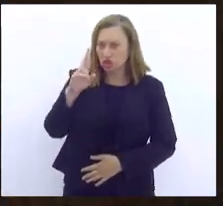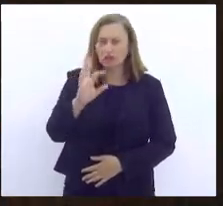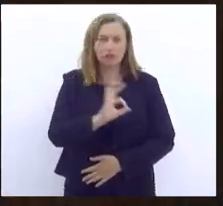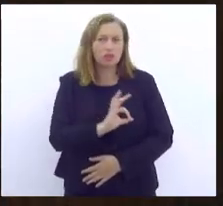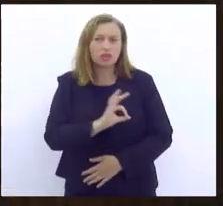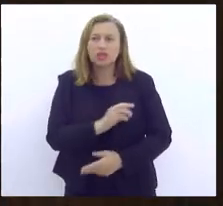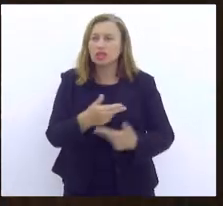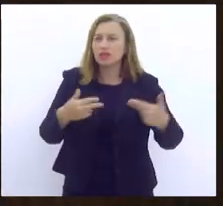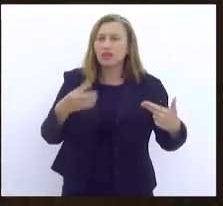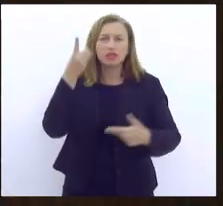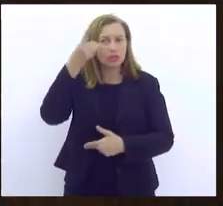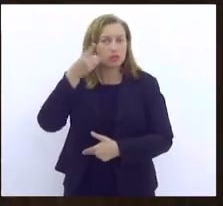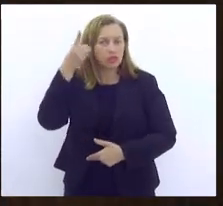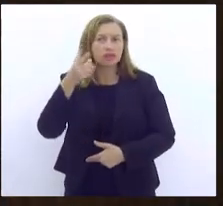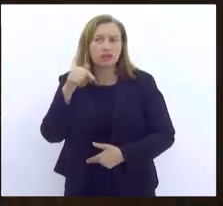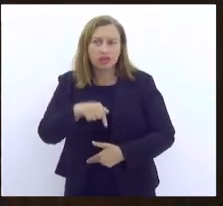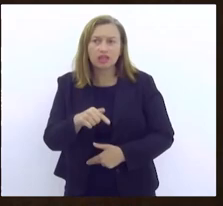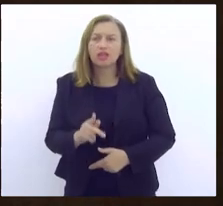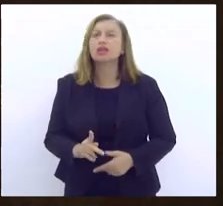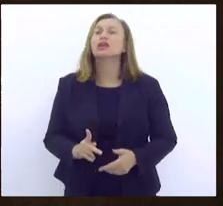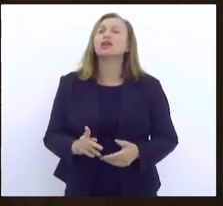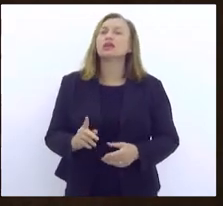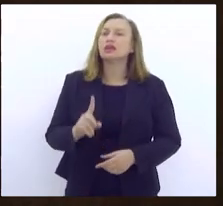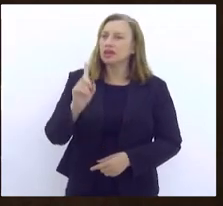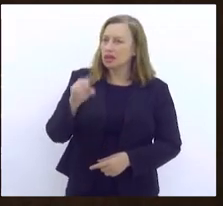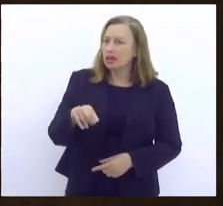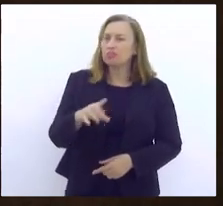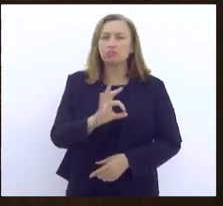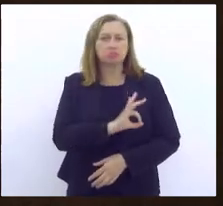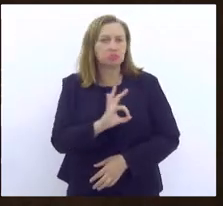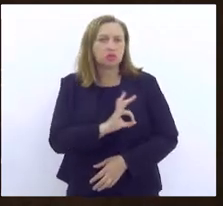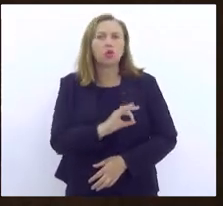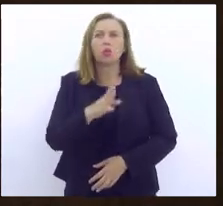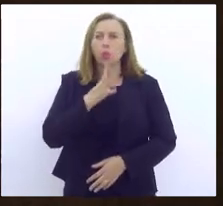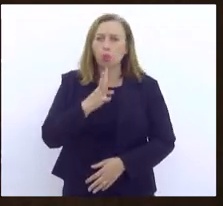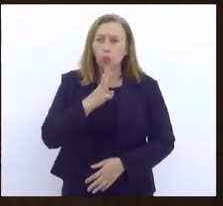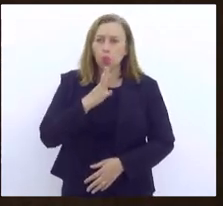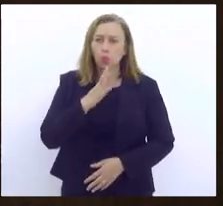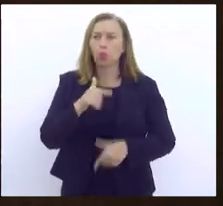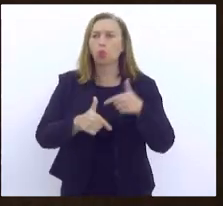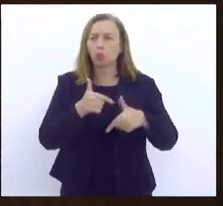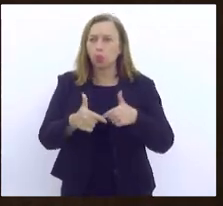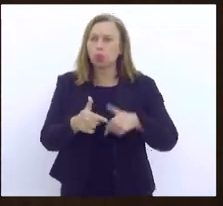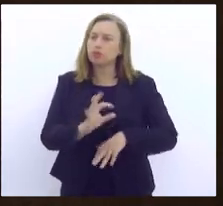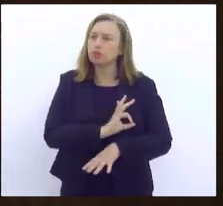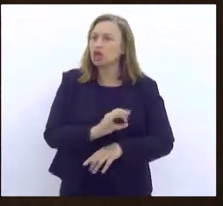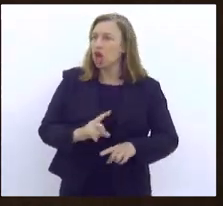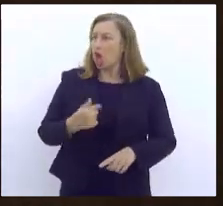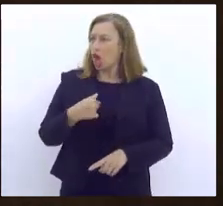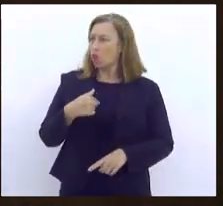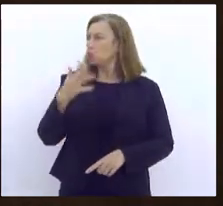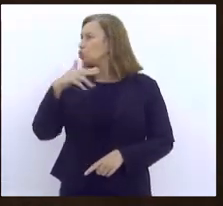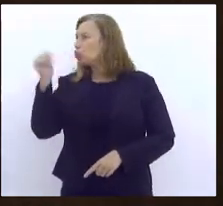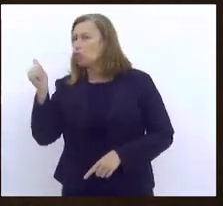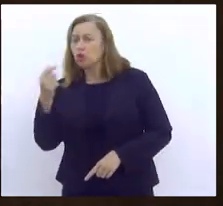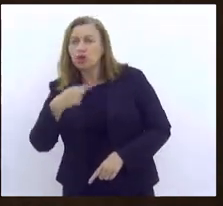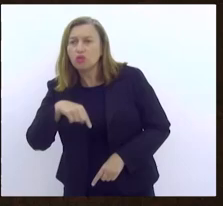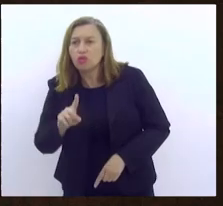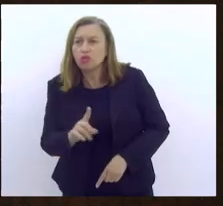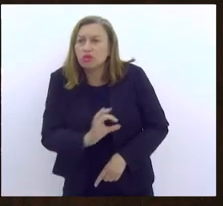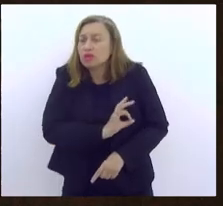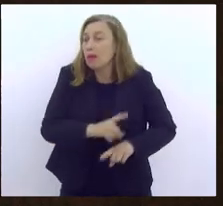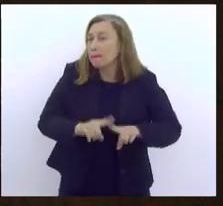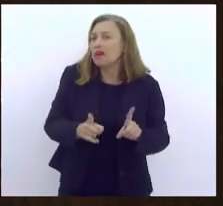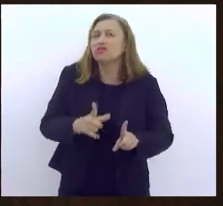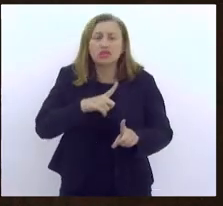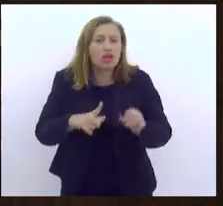vários deputados aqui que são policiais, que conhecem a segurança. Eu nunca fui policial, mas tenho